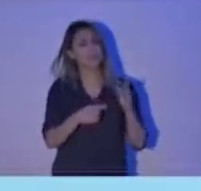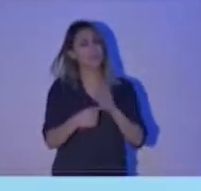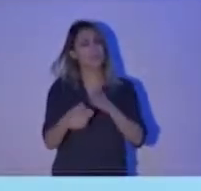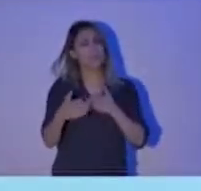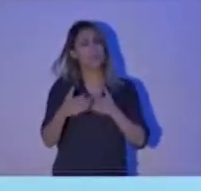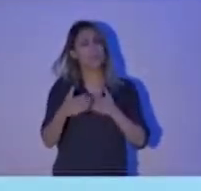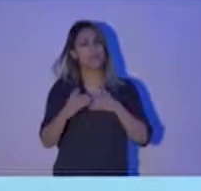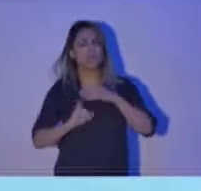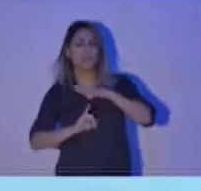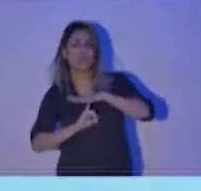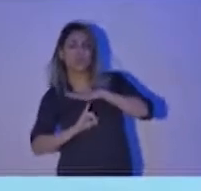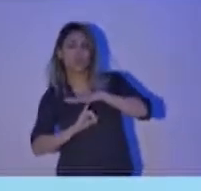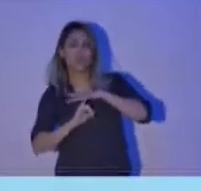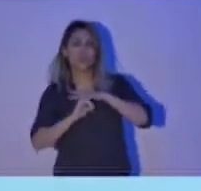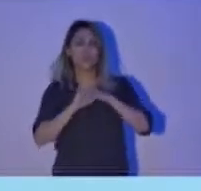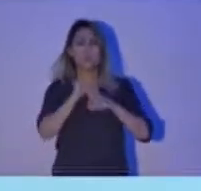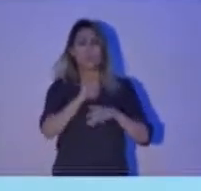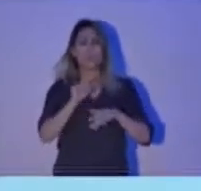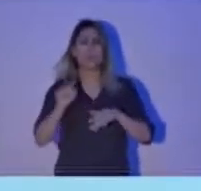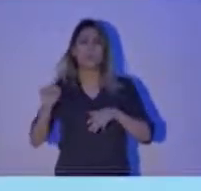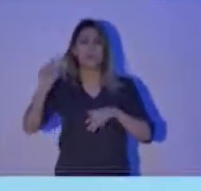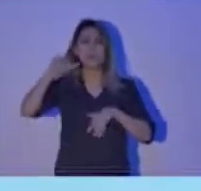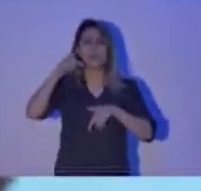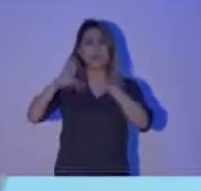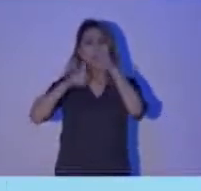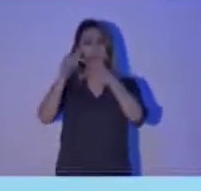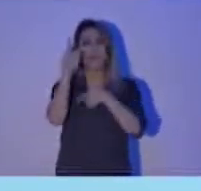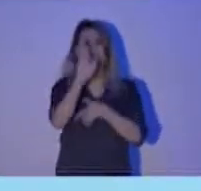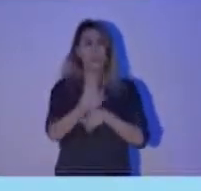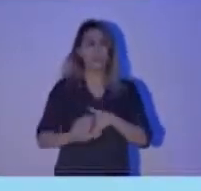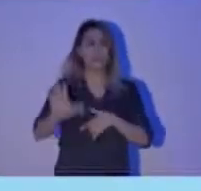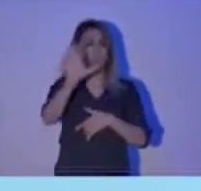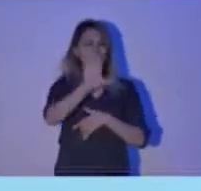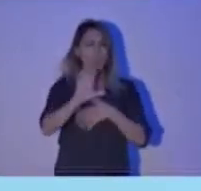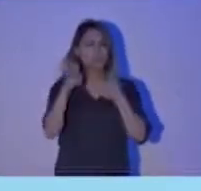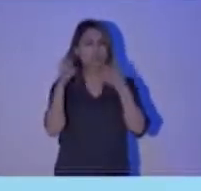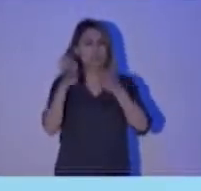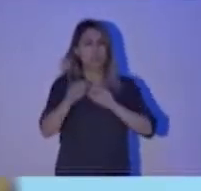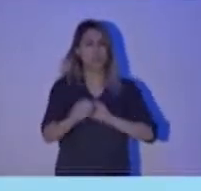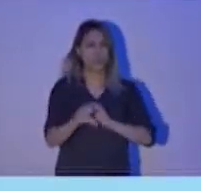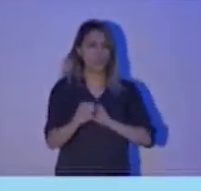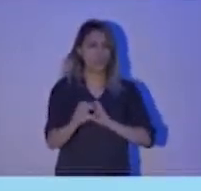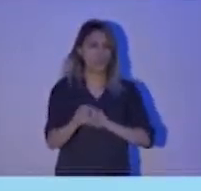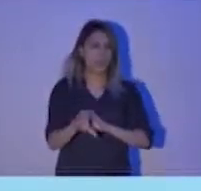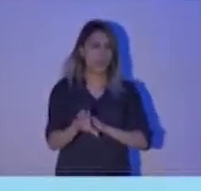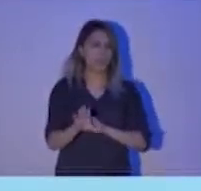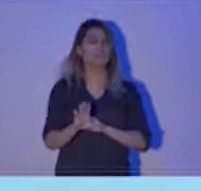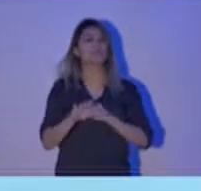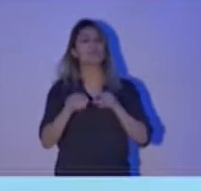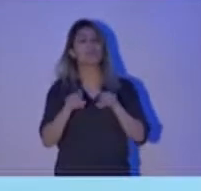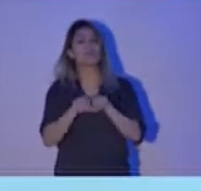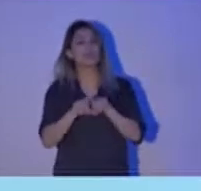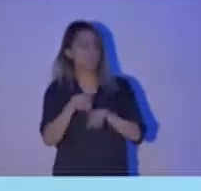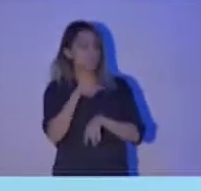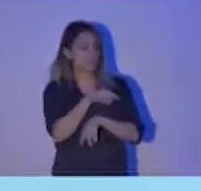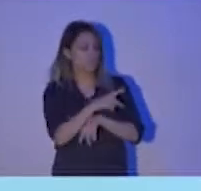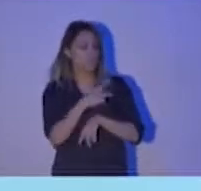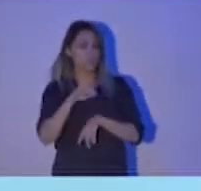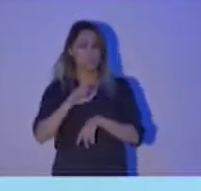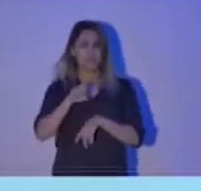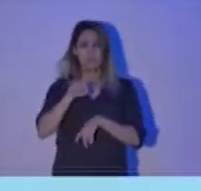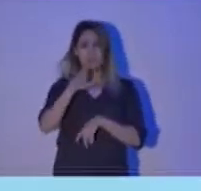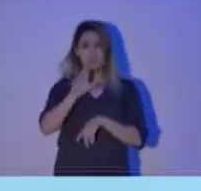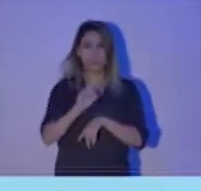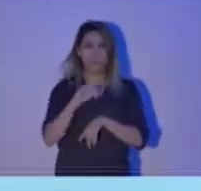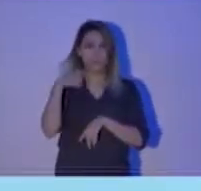as fundações e institutos que trabalham nesse país pela educação. E ao deputado Pedro, já temos participado de